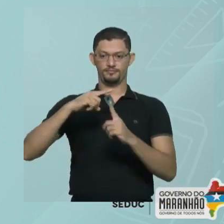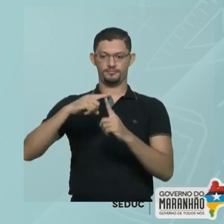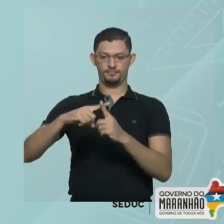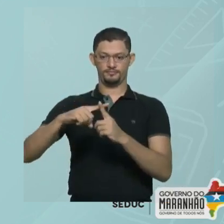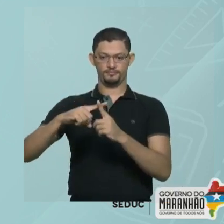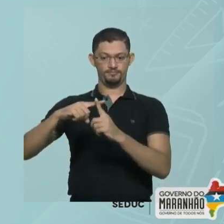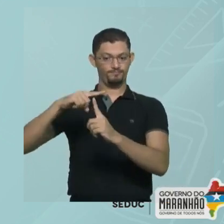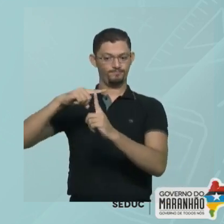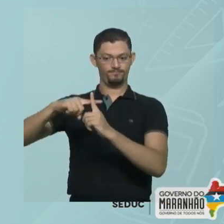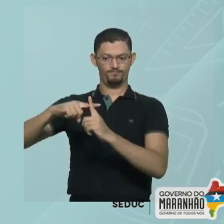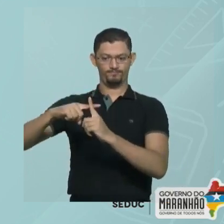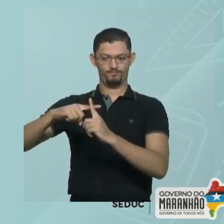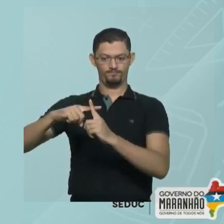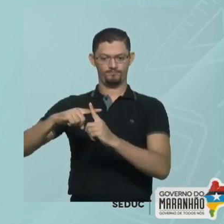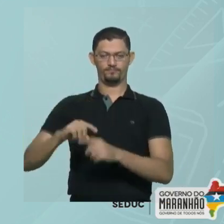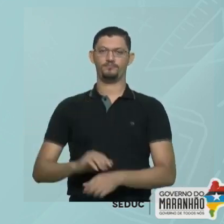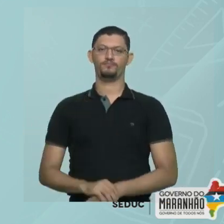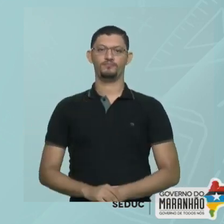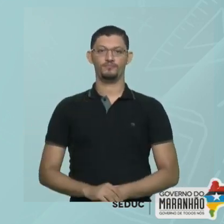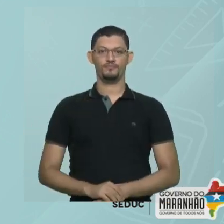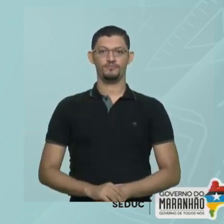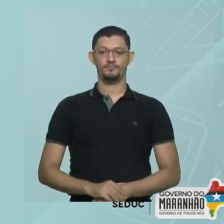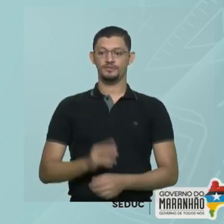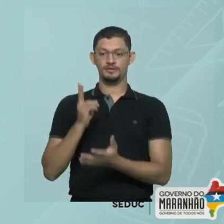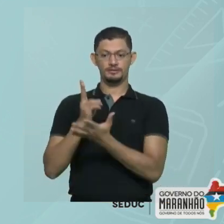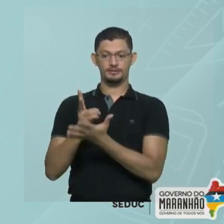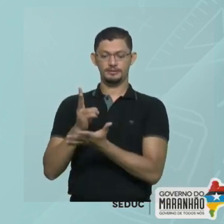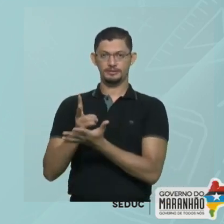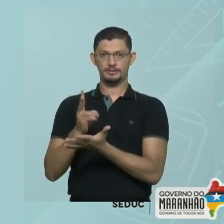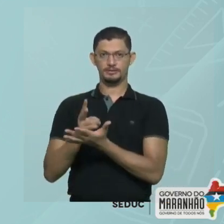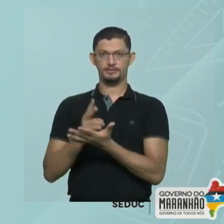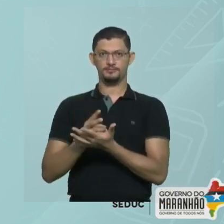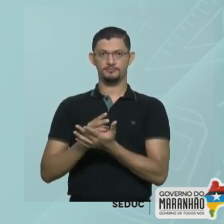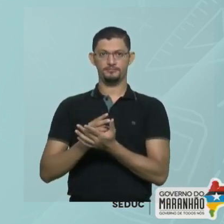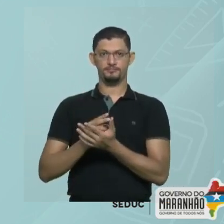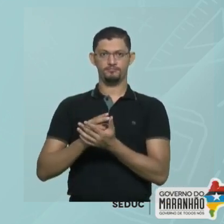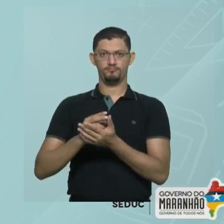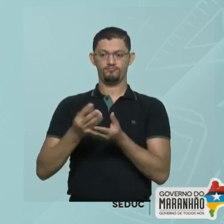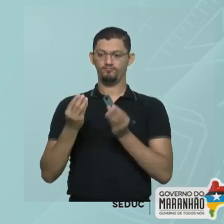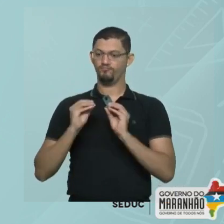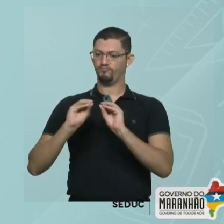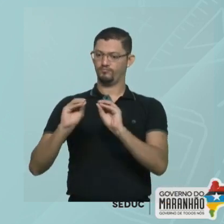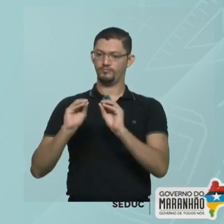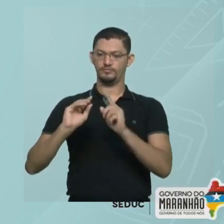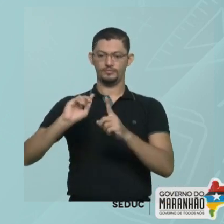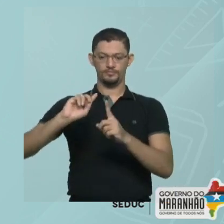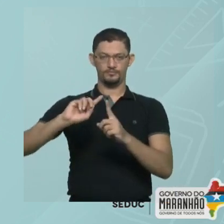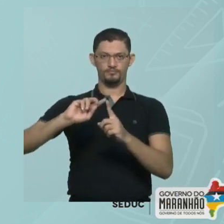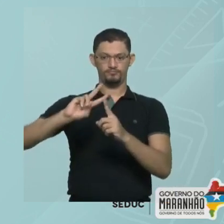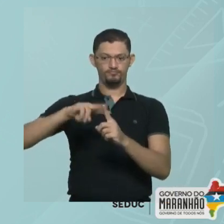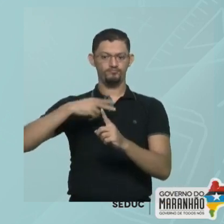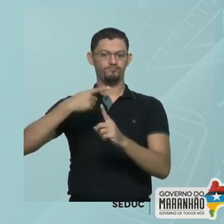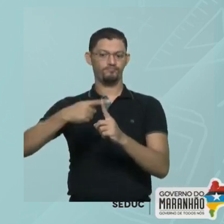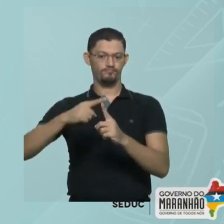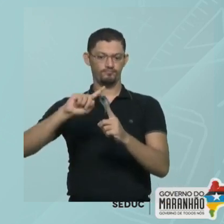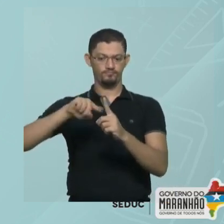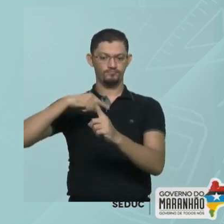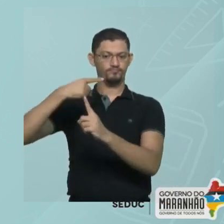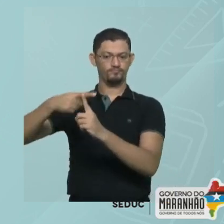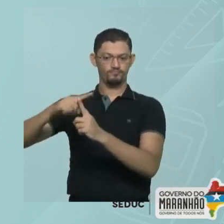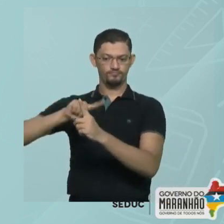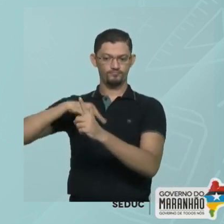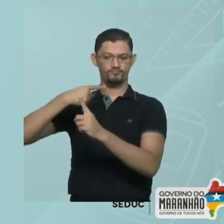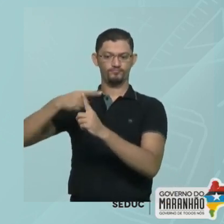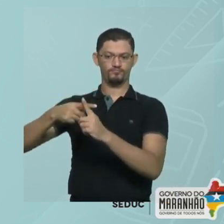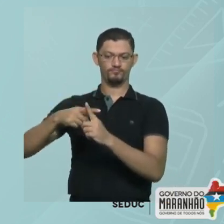usar o sinal de mais. Sempre que eu quiser fazer um acréscimo, um aumento, eu utilizo o fator de